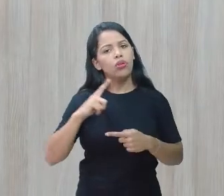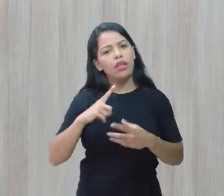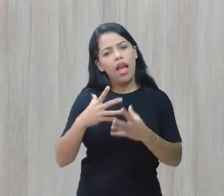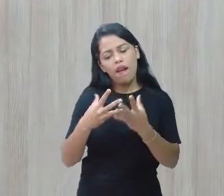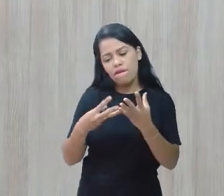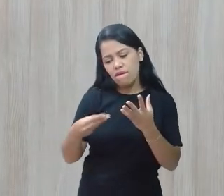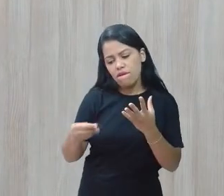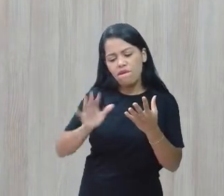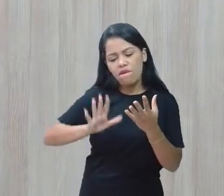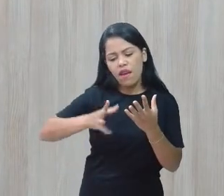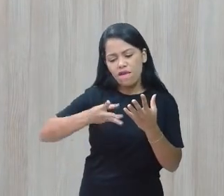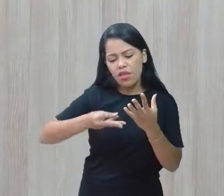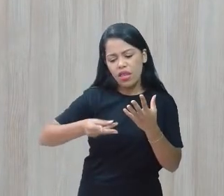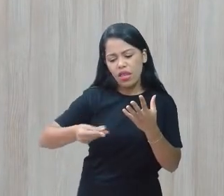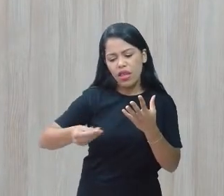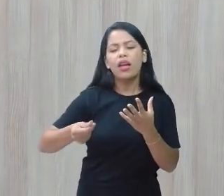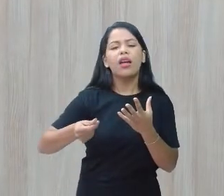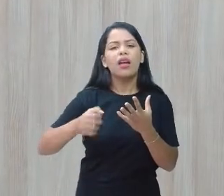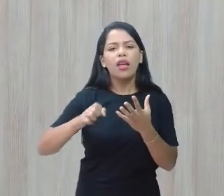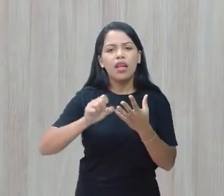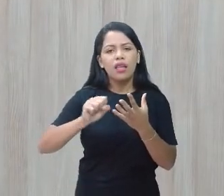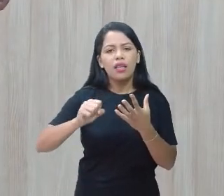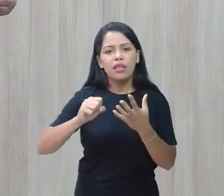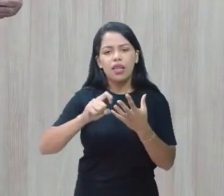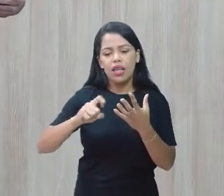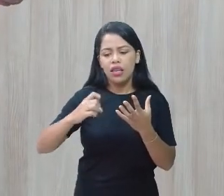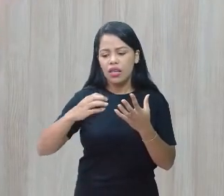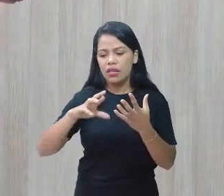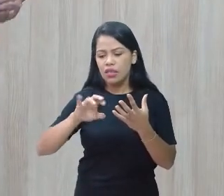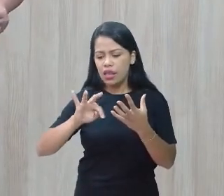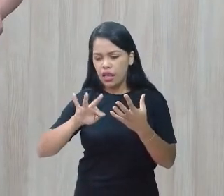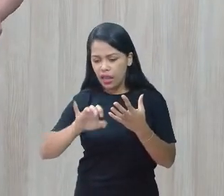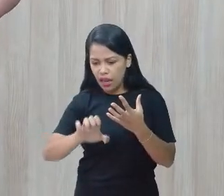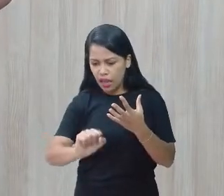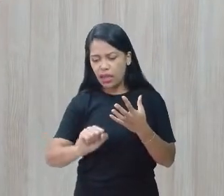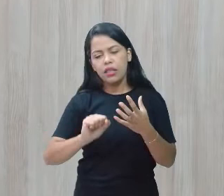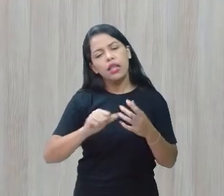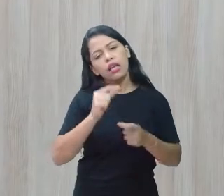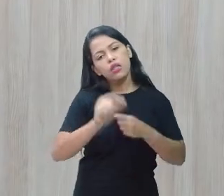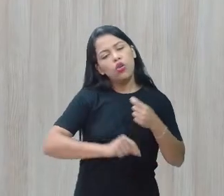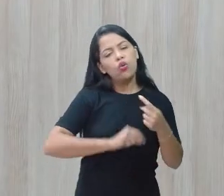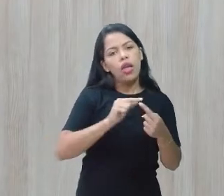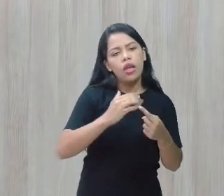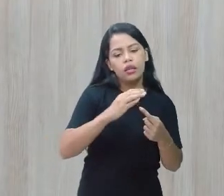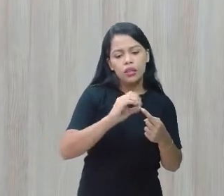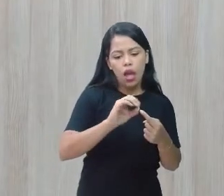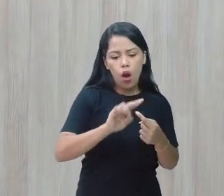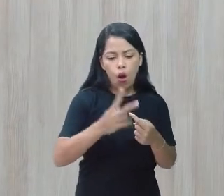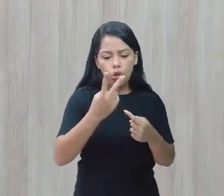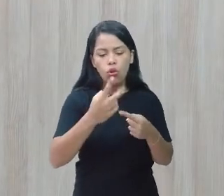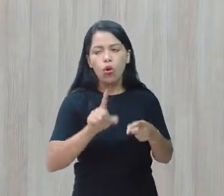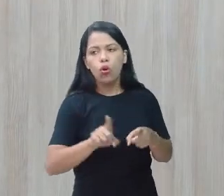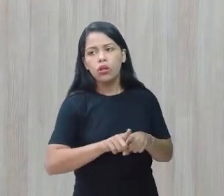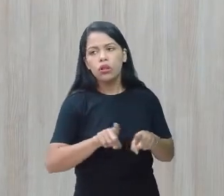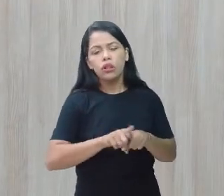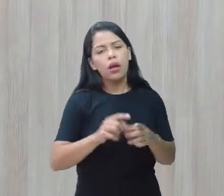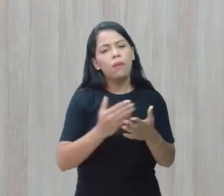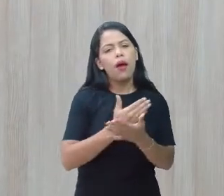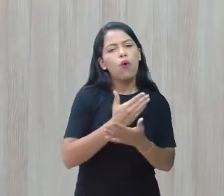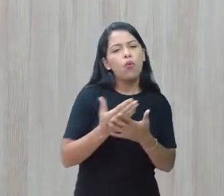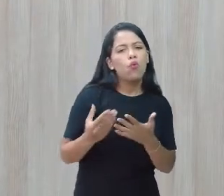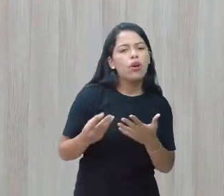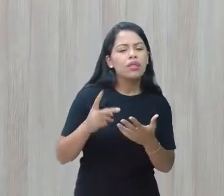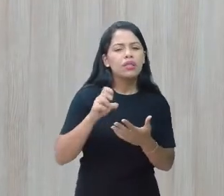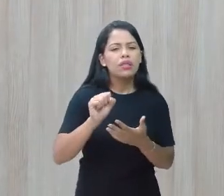nosso resíduo aí são as excretas, que seria o dióxido de carbono ou gás carbônico, e a questão aí também de alguns sais